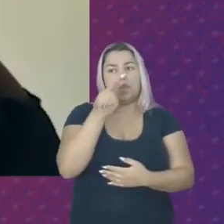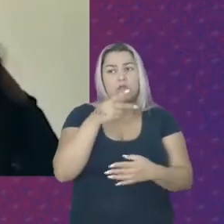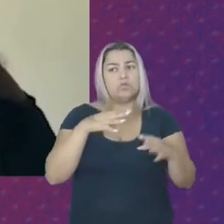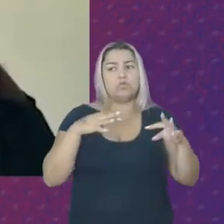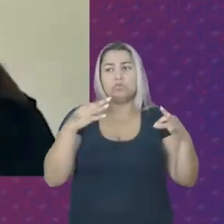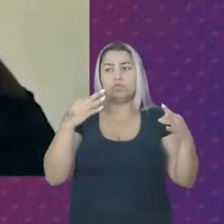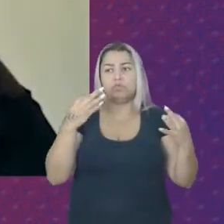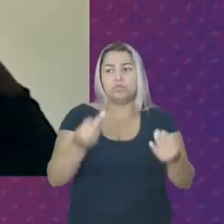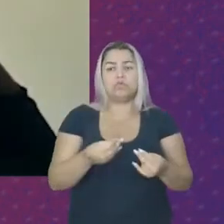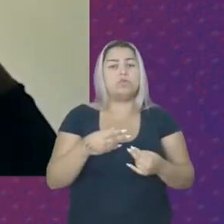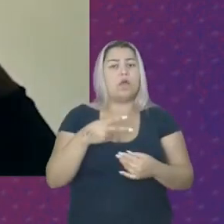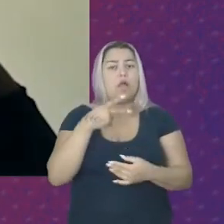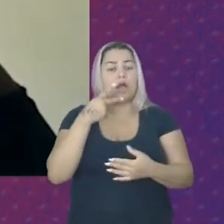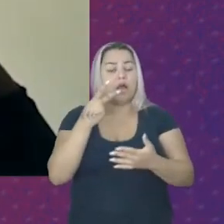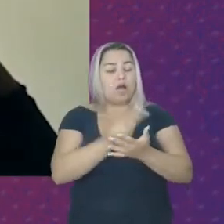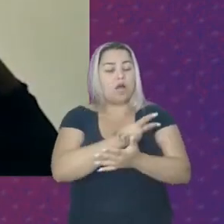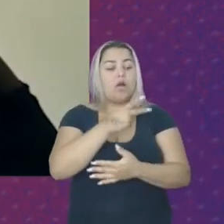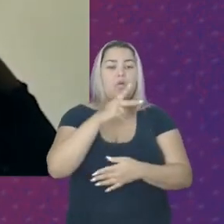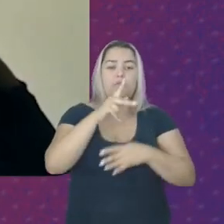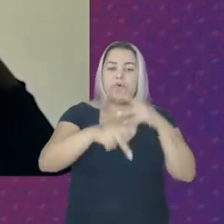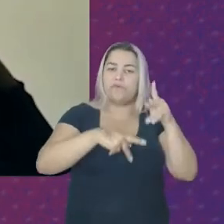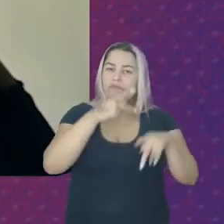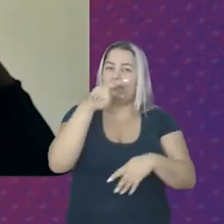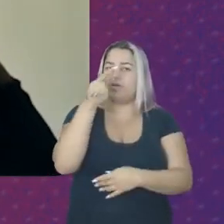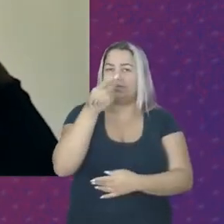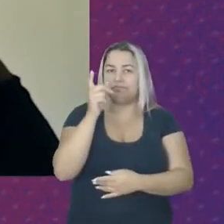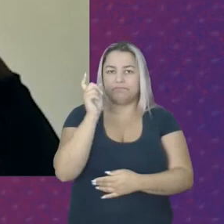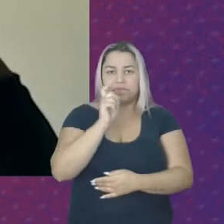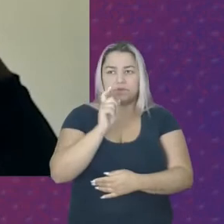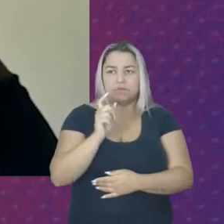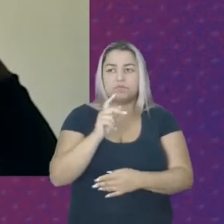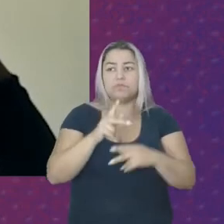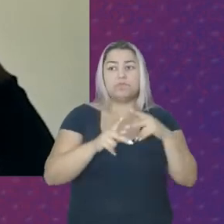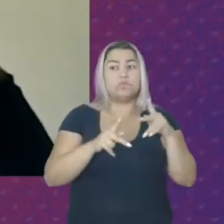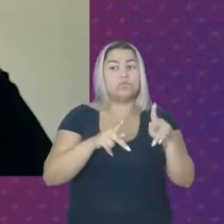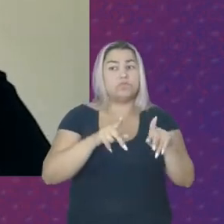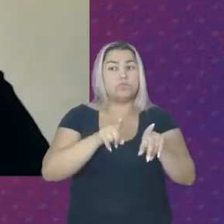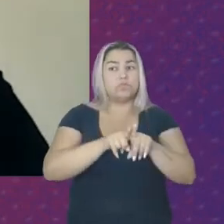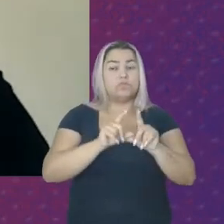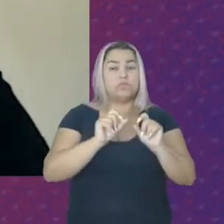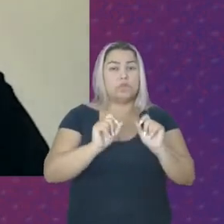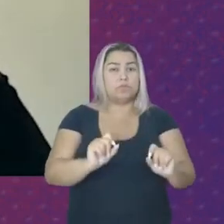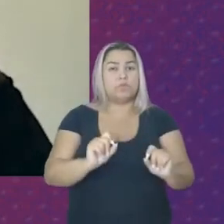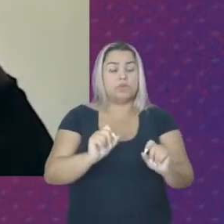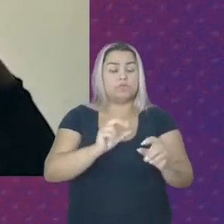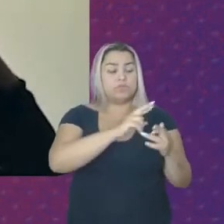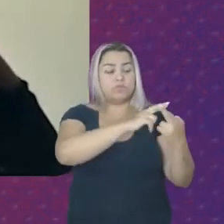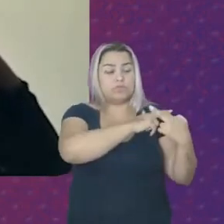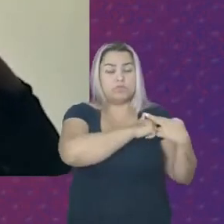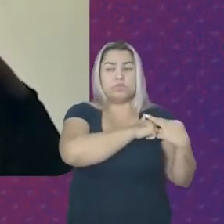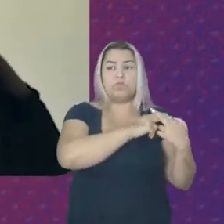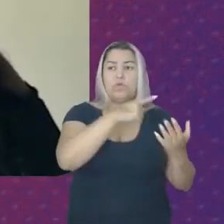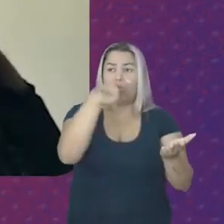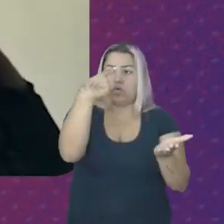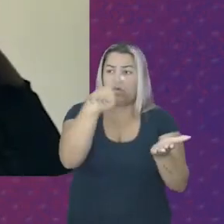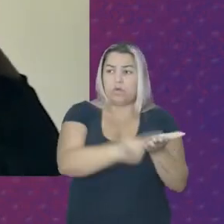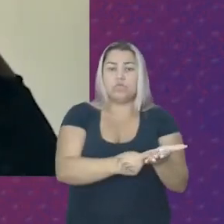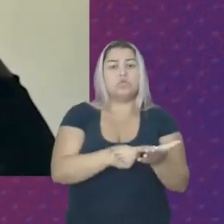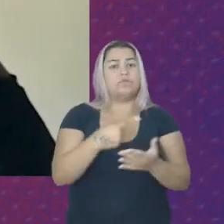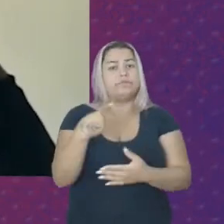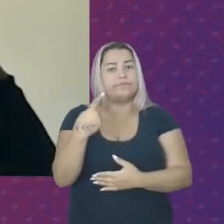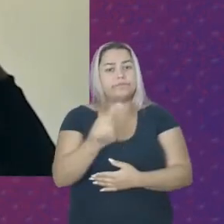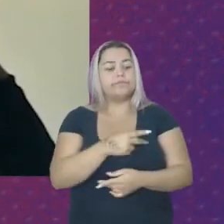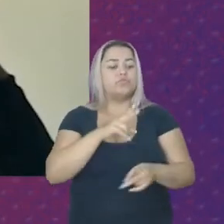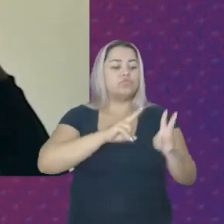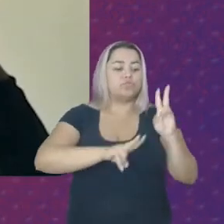que está aí na boca do povo, porque isso é de interesse público. Tratamos isso com responsabilidade, com compromisso, com o nosso olhar